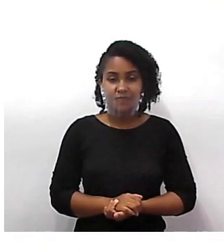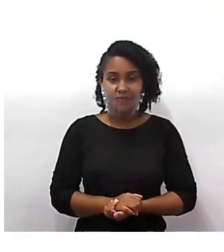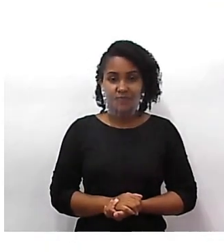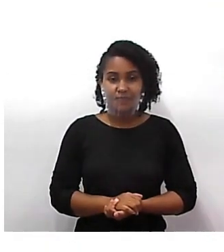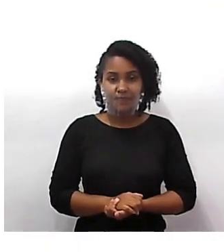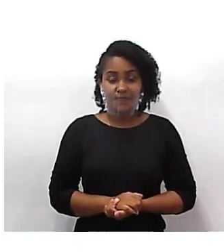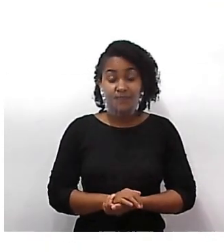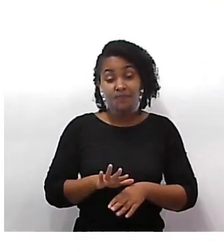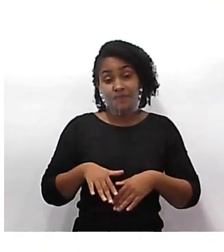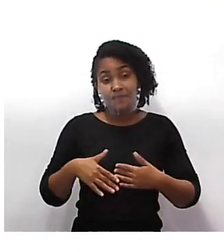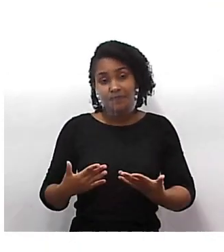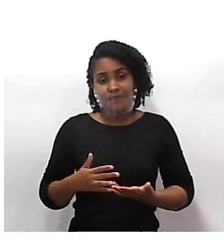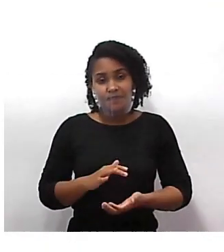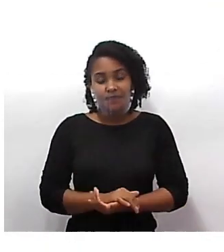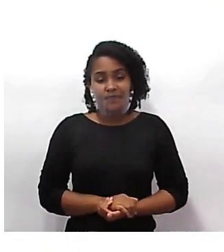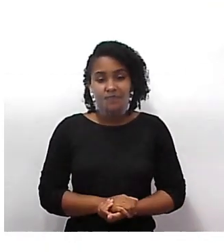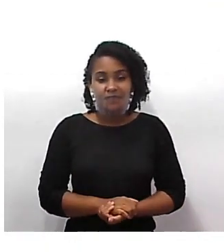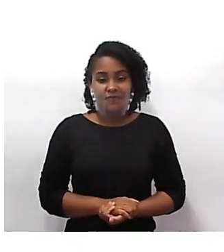Bem,